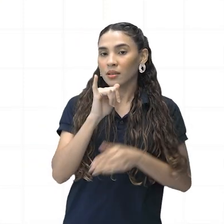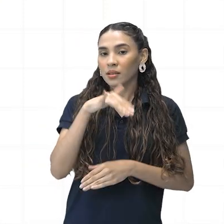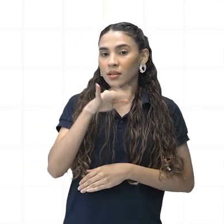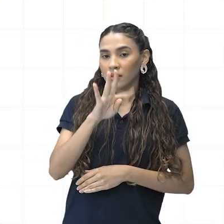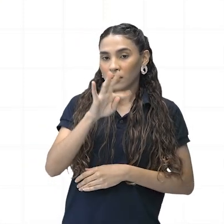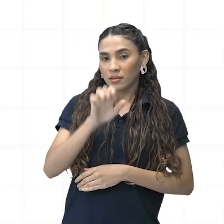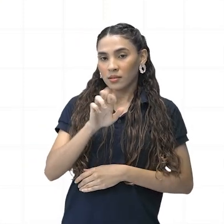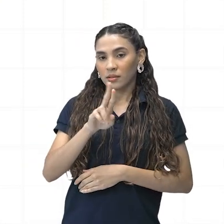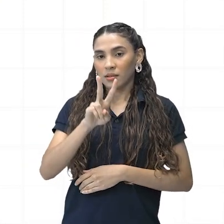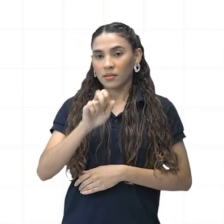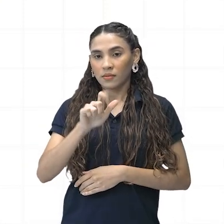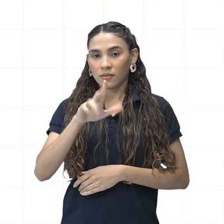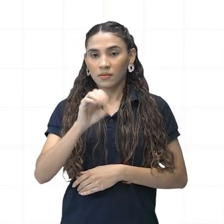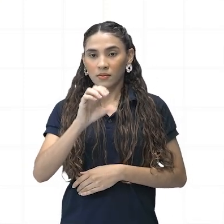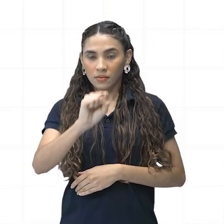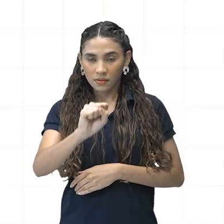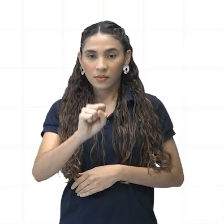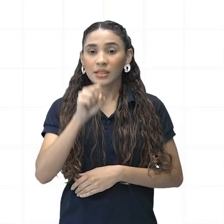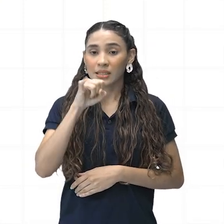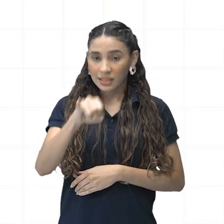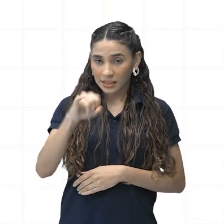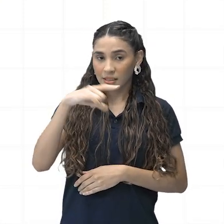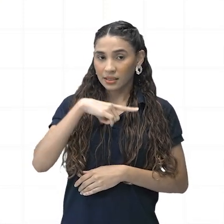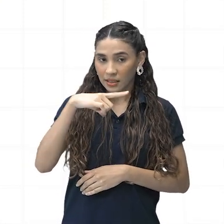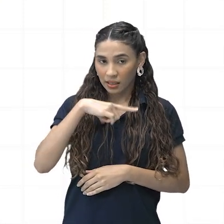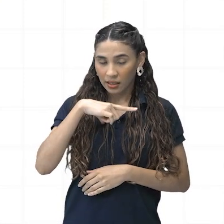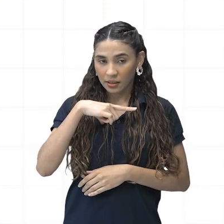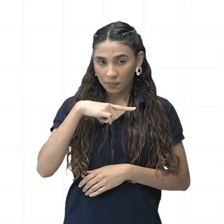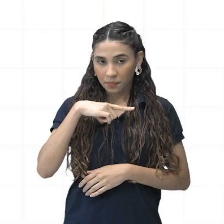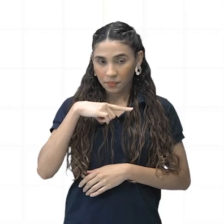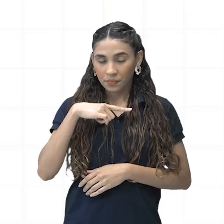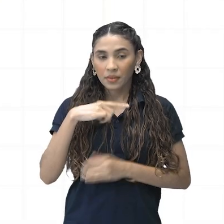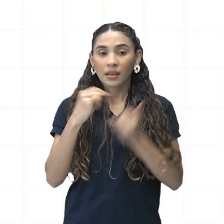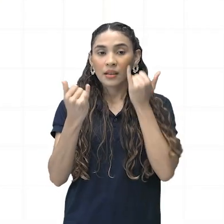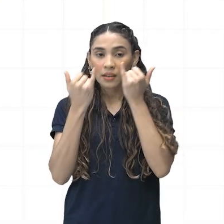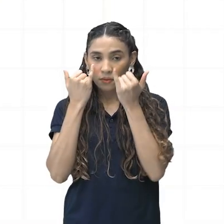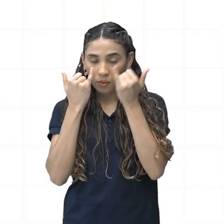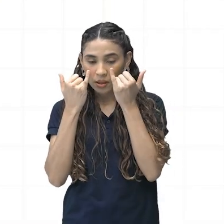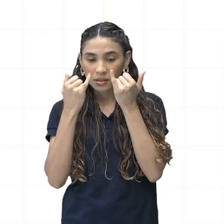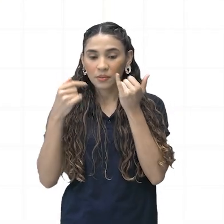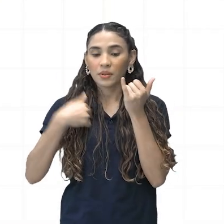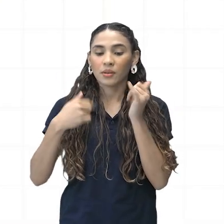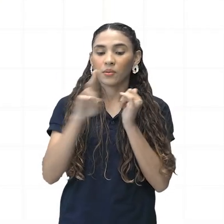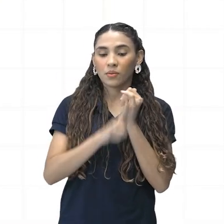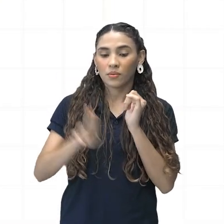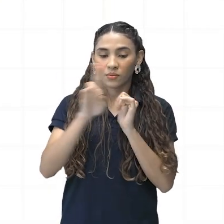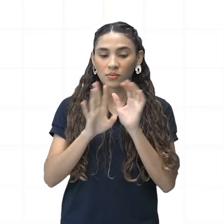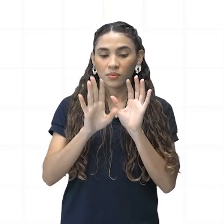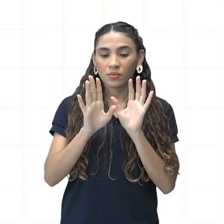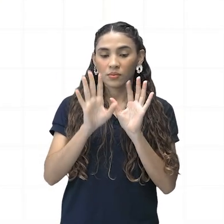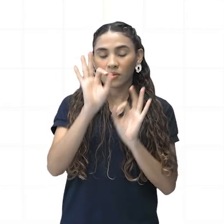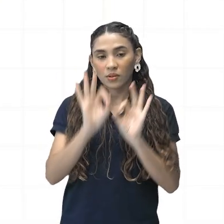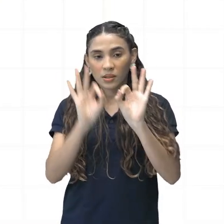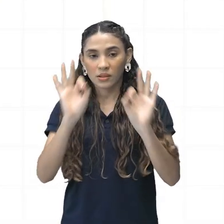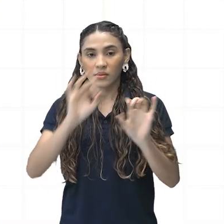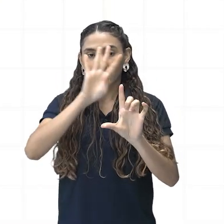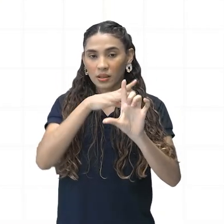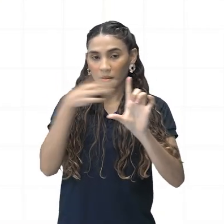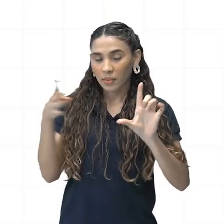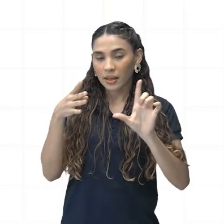importante. Então, quando eu tenho o gráfico, os dados, e eu organizo a tabela